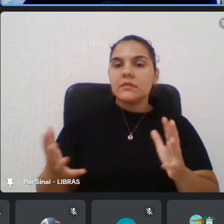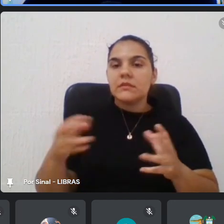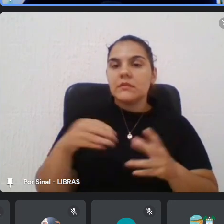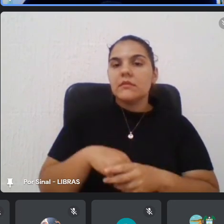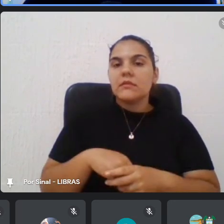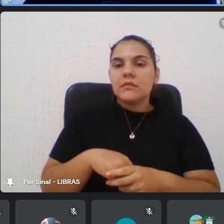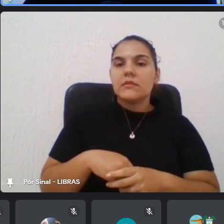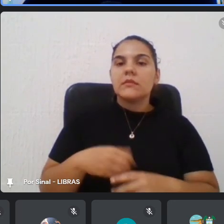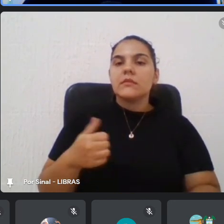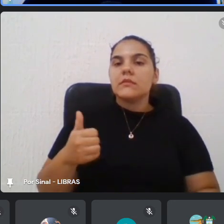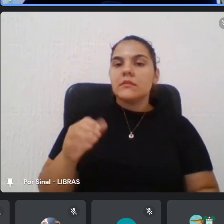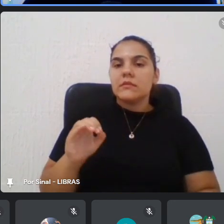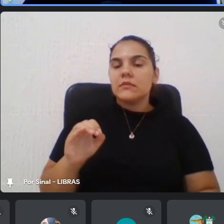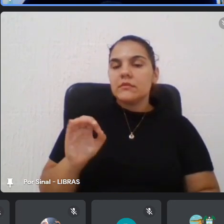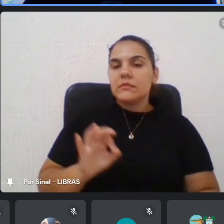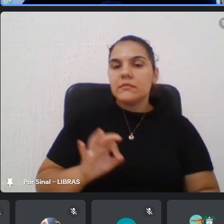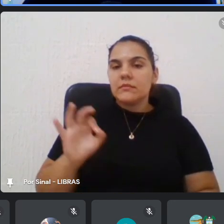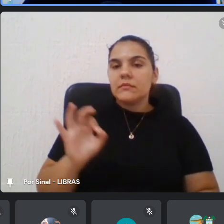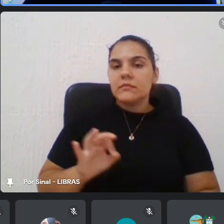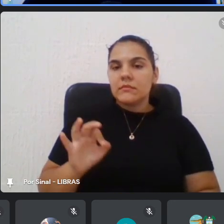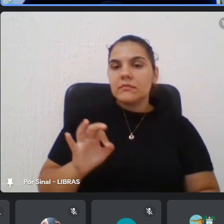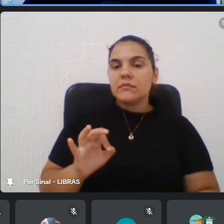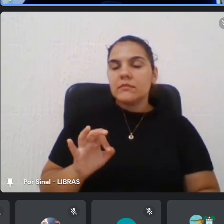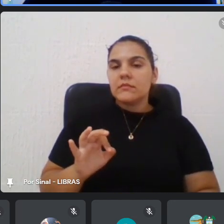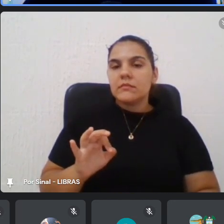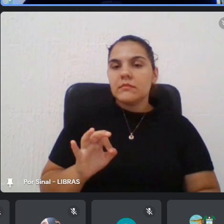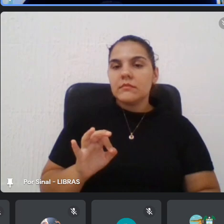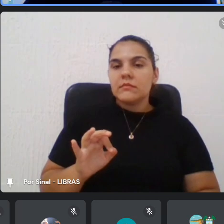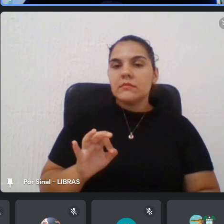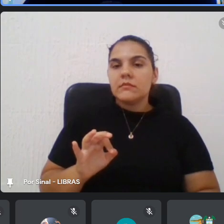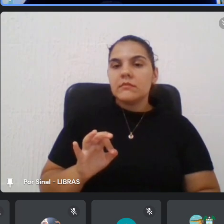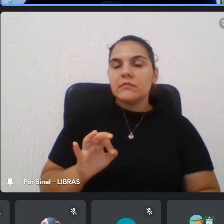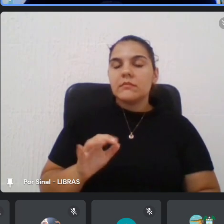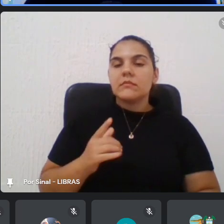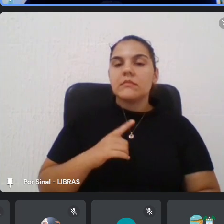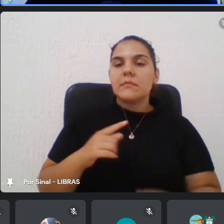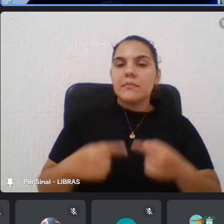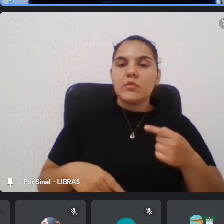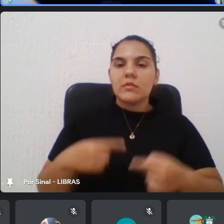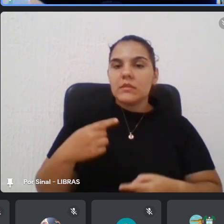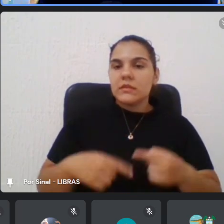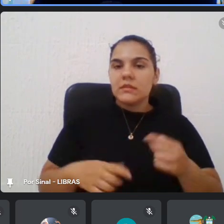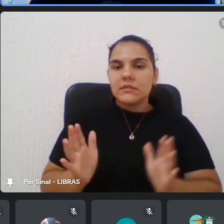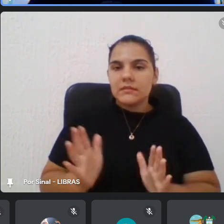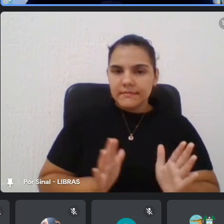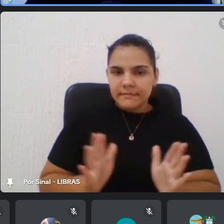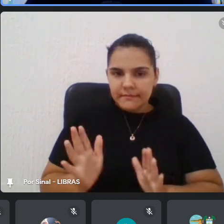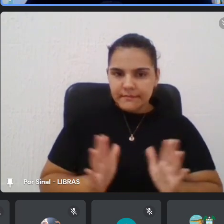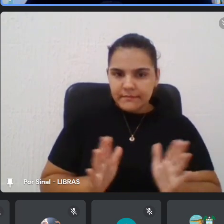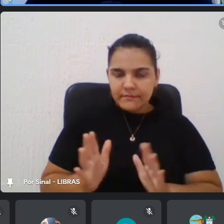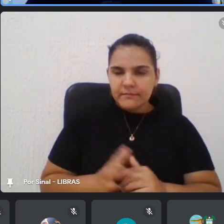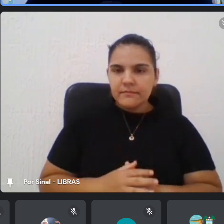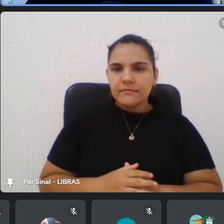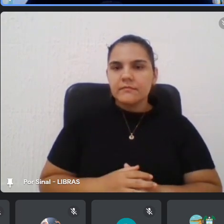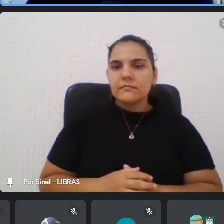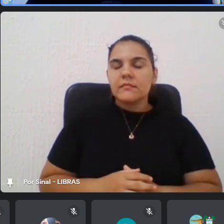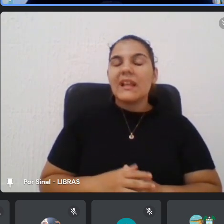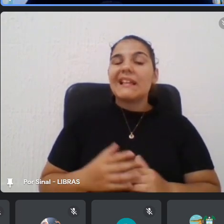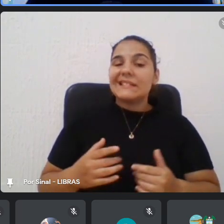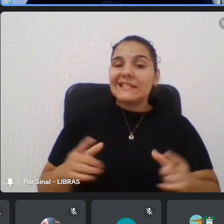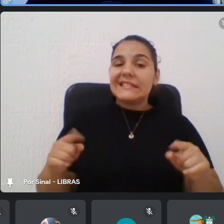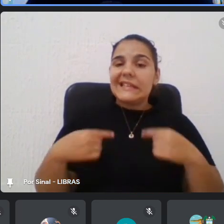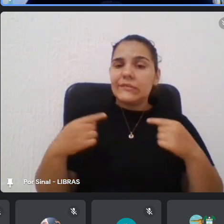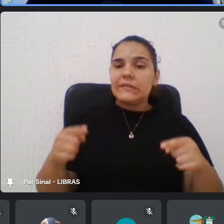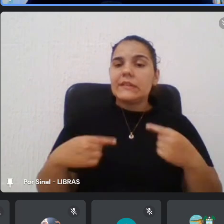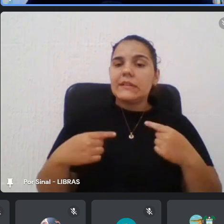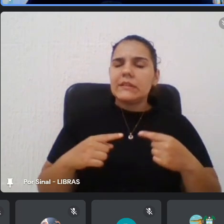mínimo 10% de políticas de acessibilidade, então, são desafios que a gente está se deparando e